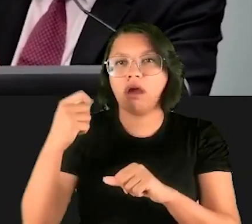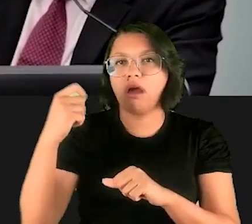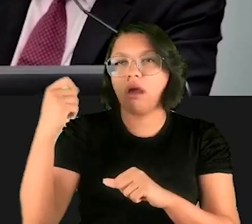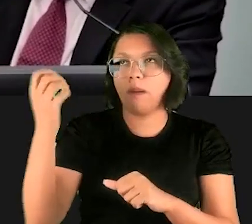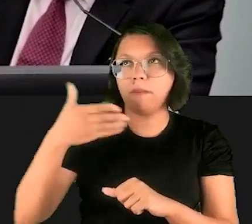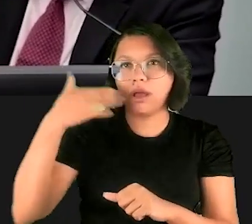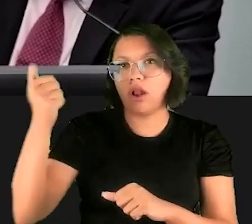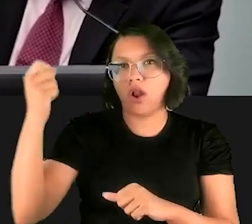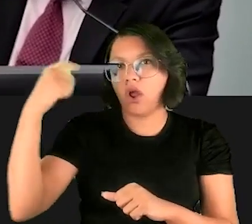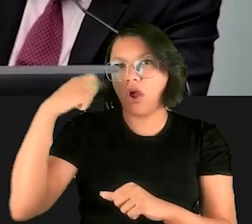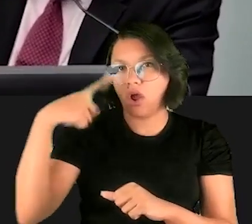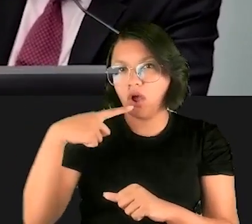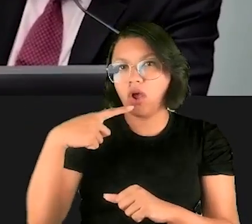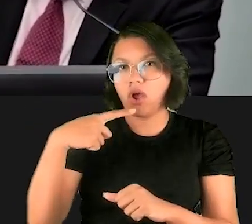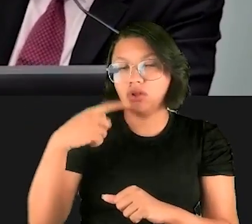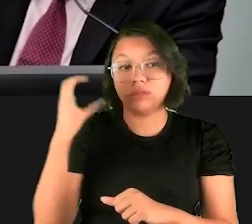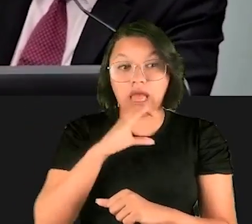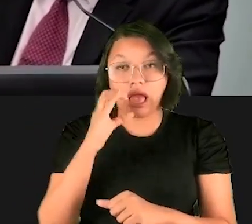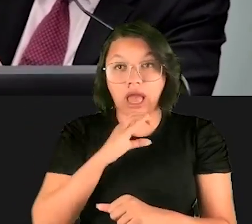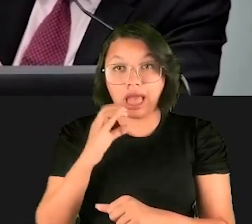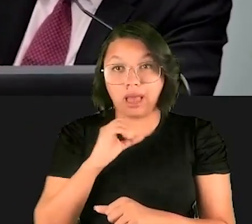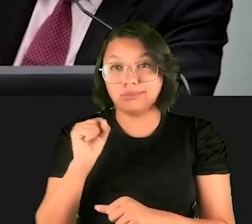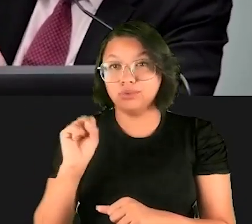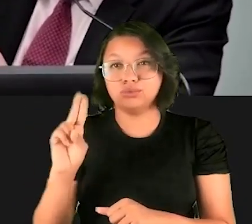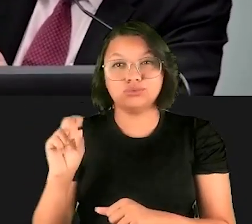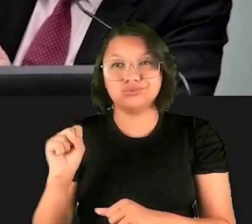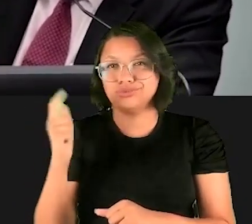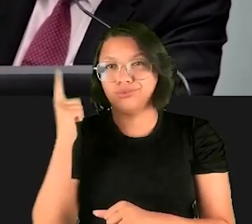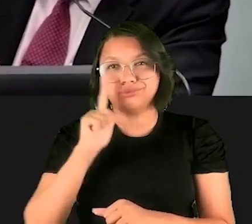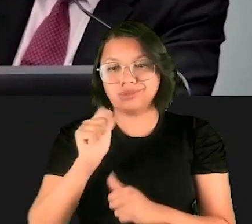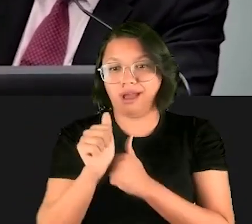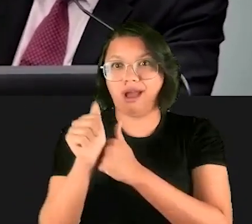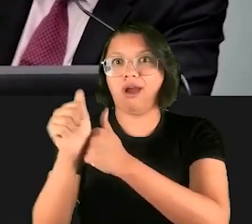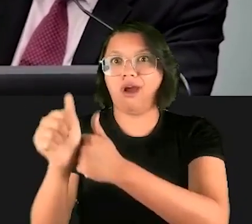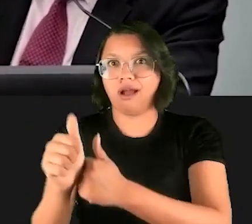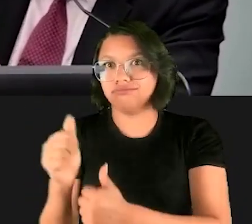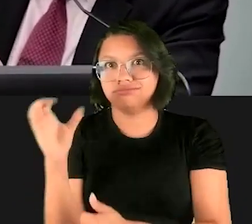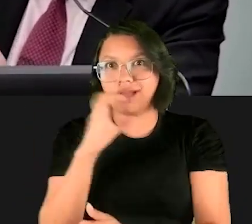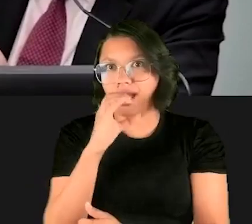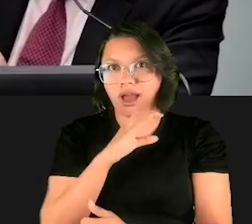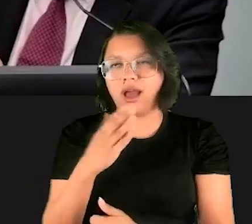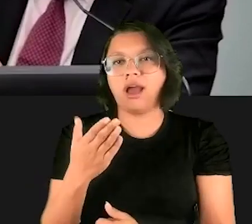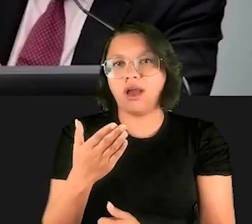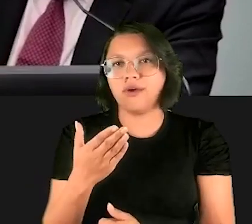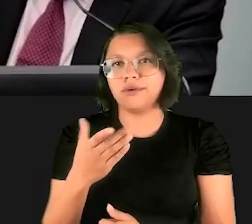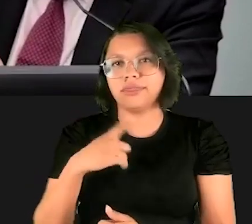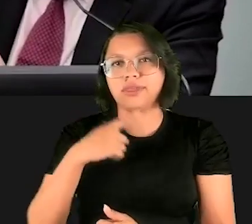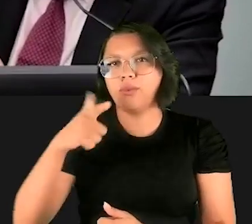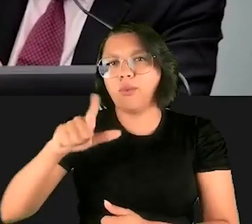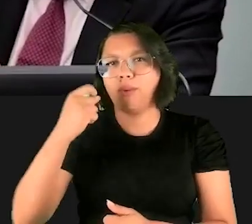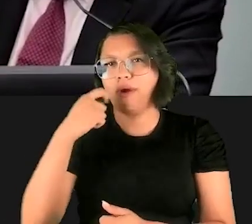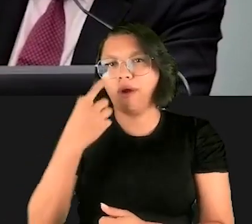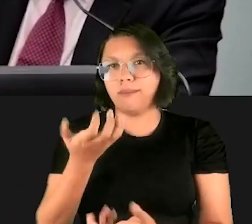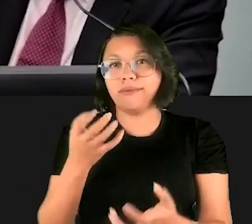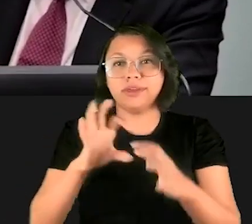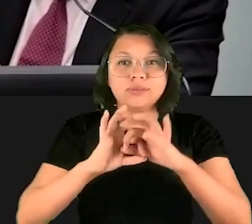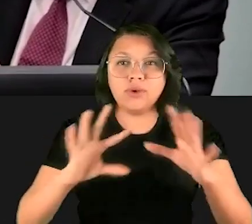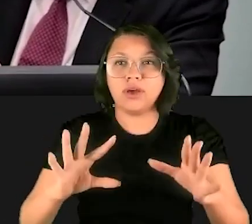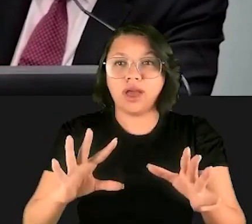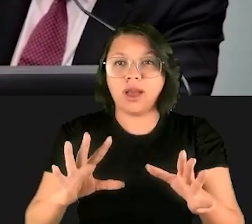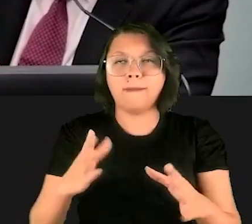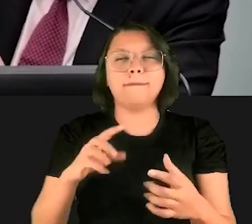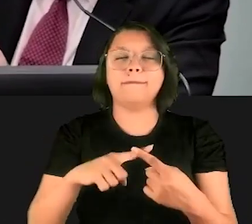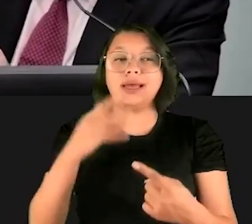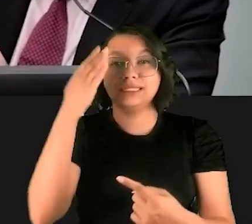o SUS não tem conseguido acompanhar, então certamente tem coisas que nós gostaríamos de disponibilizar, mas eu tenho certeza que o tratamento que o